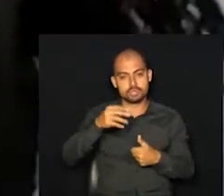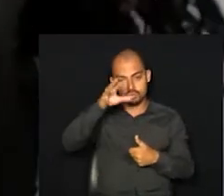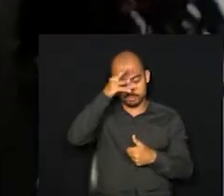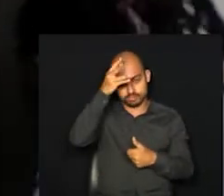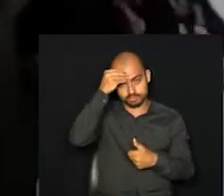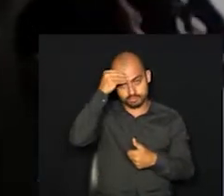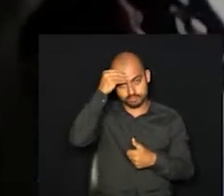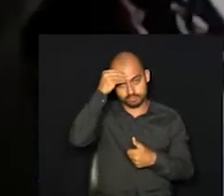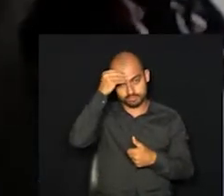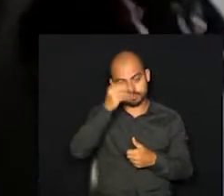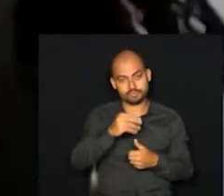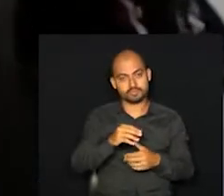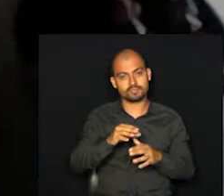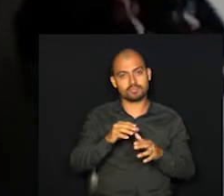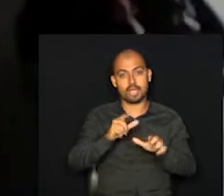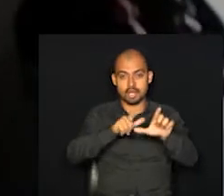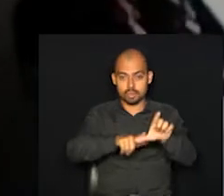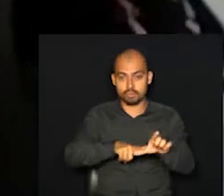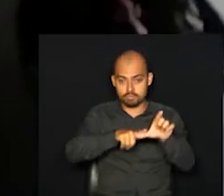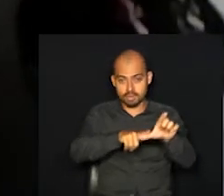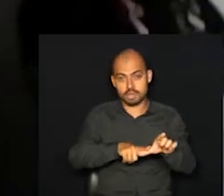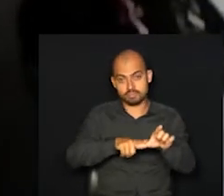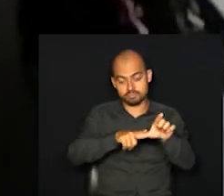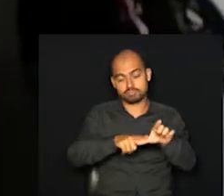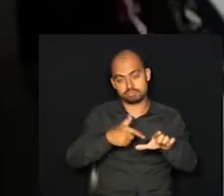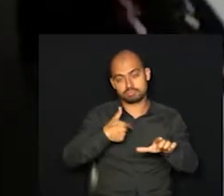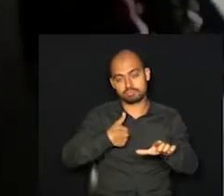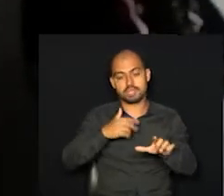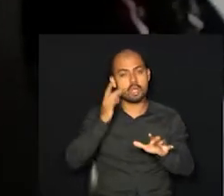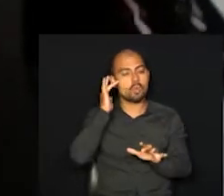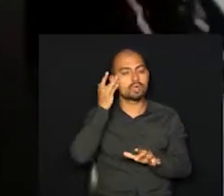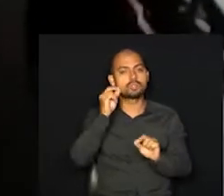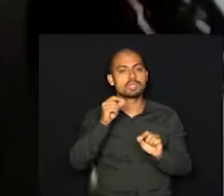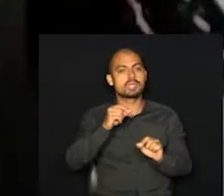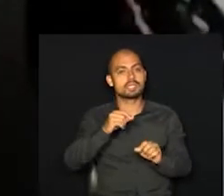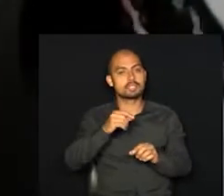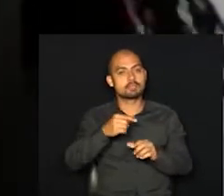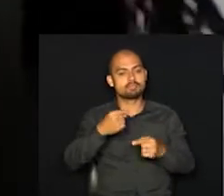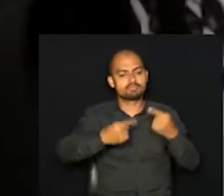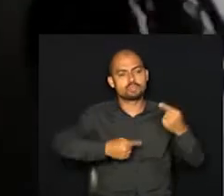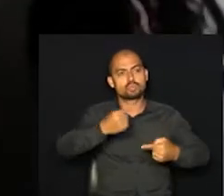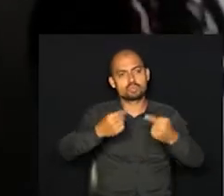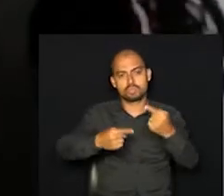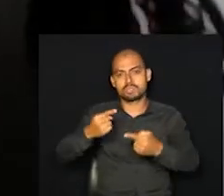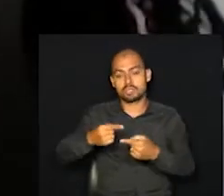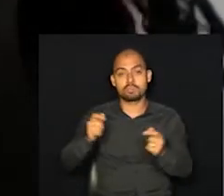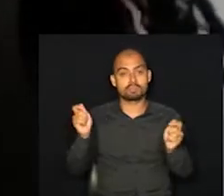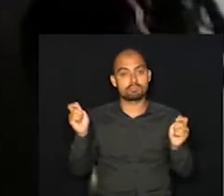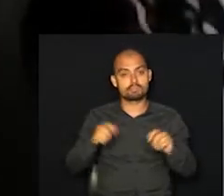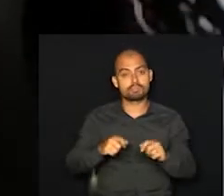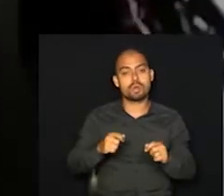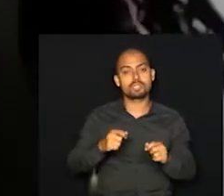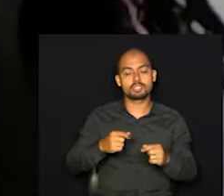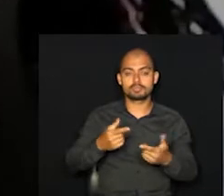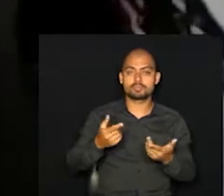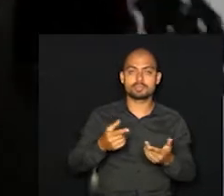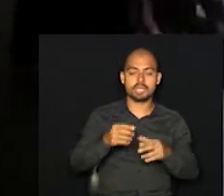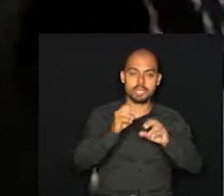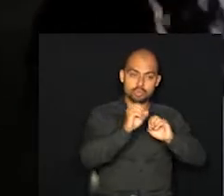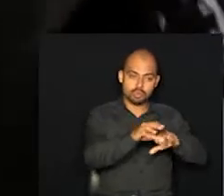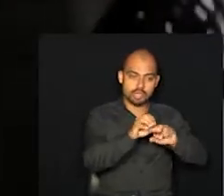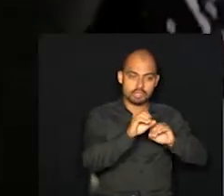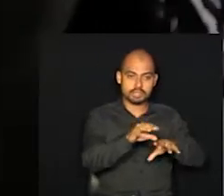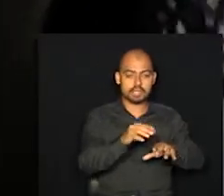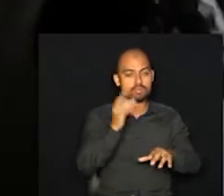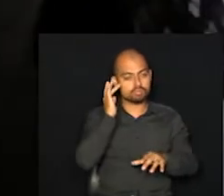acho que um caminho também seria essa discussão dentro da questão da religião, da educação. Eu acho que passa